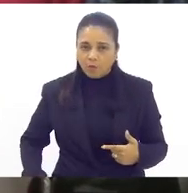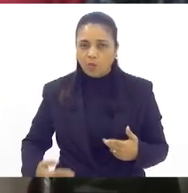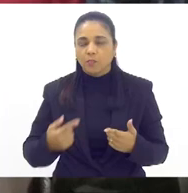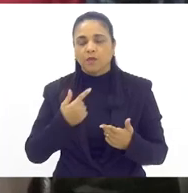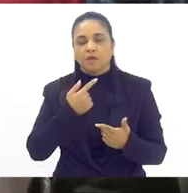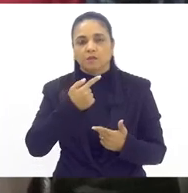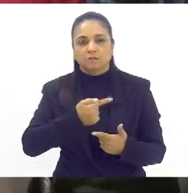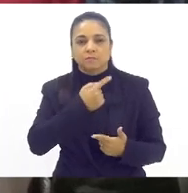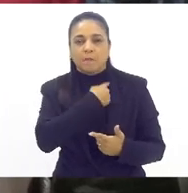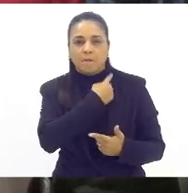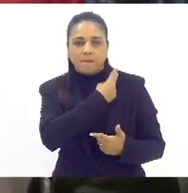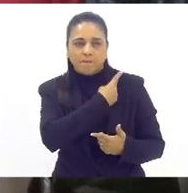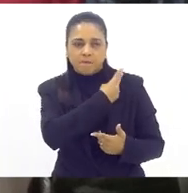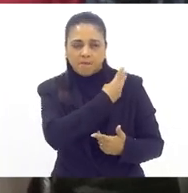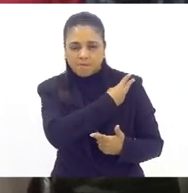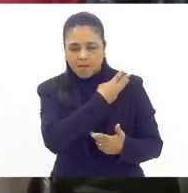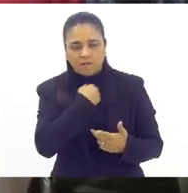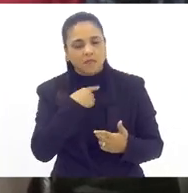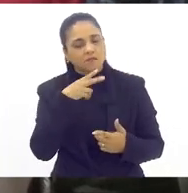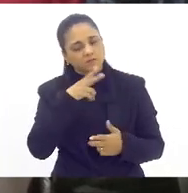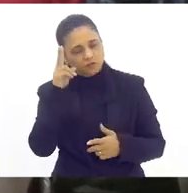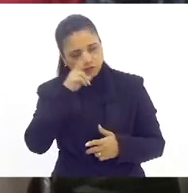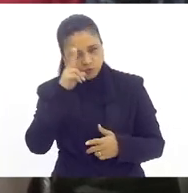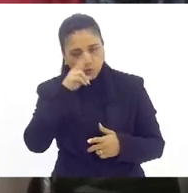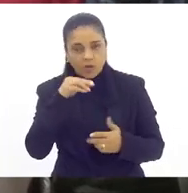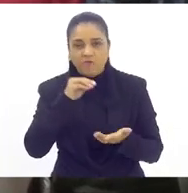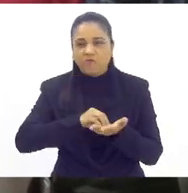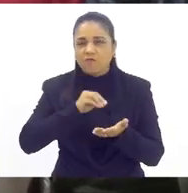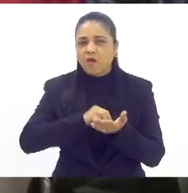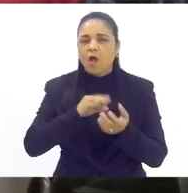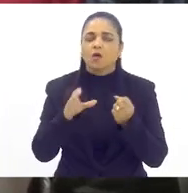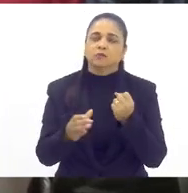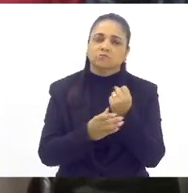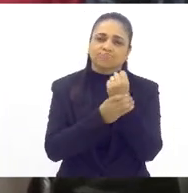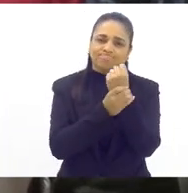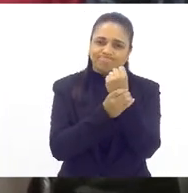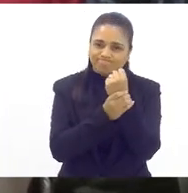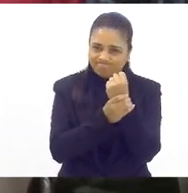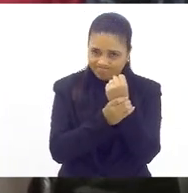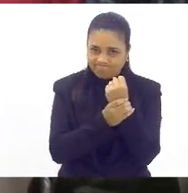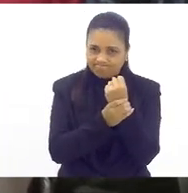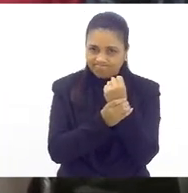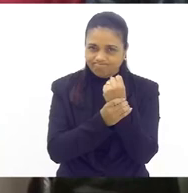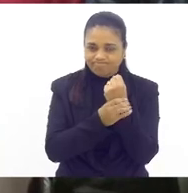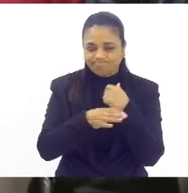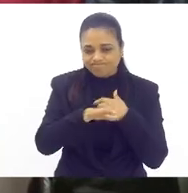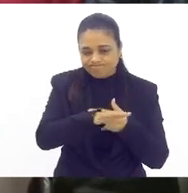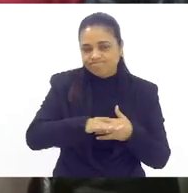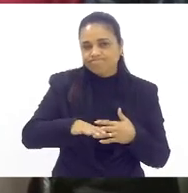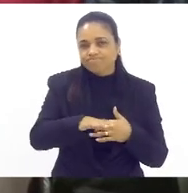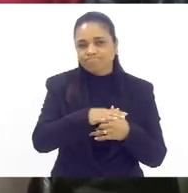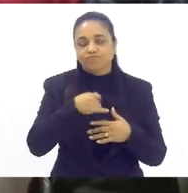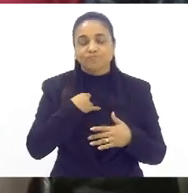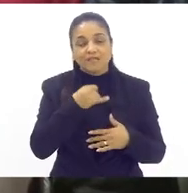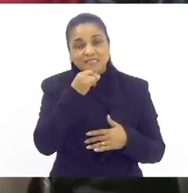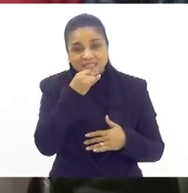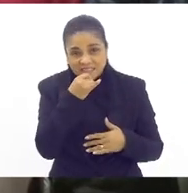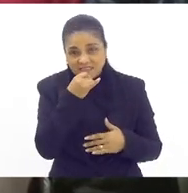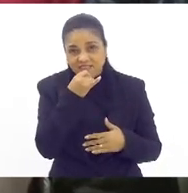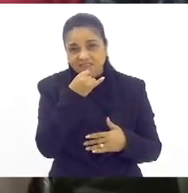e não faltam histórias da insegurança dentro daquele Campos é lamentável é triste